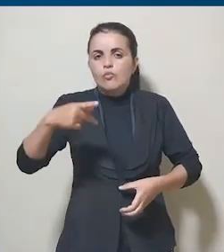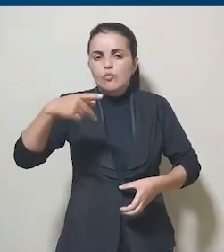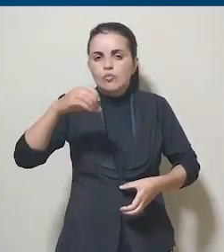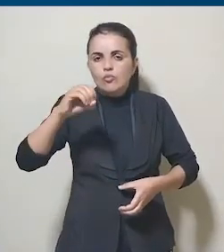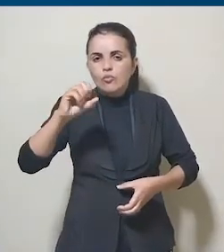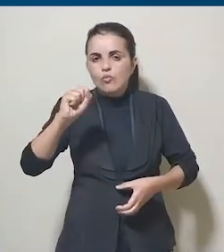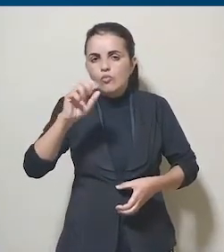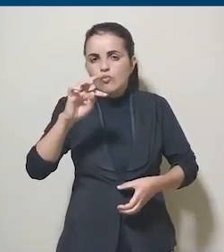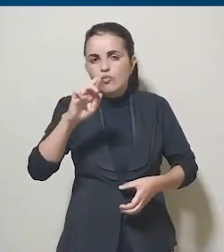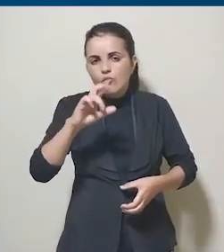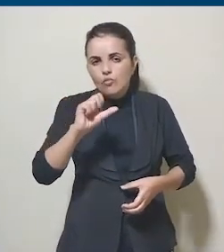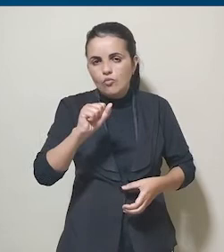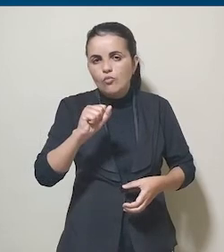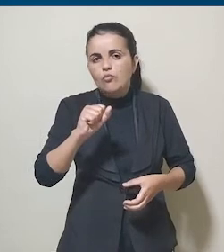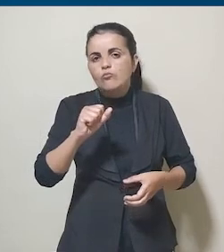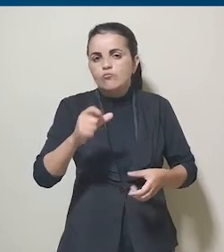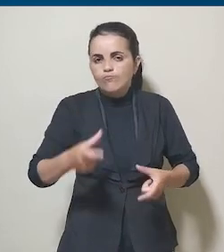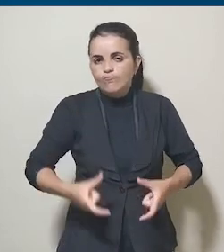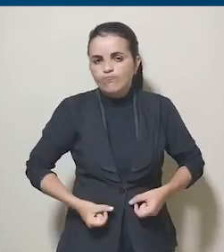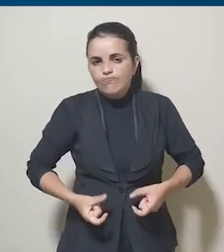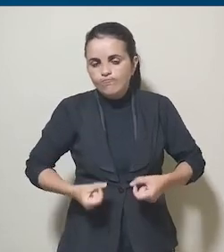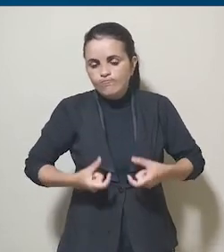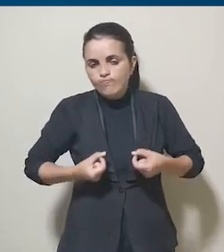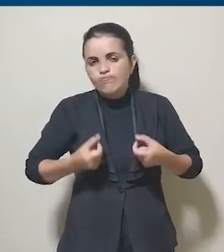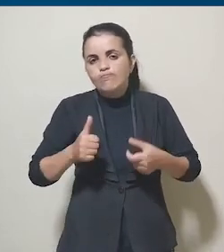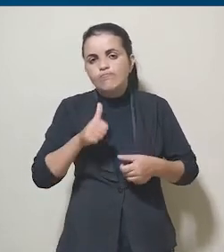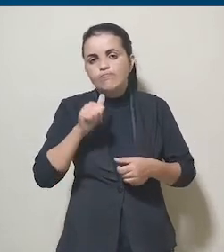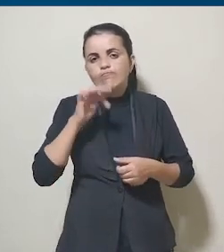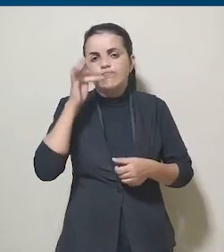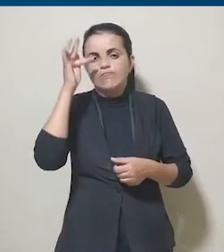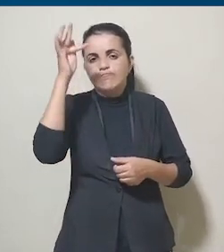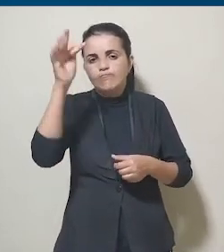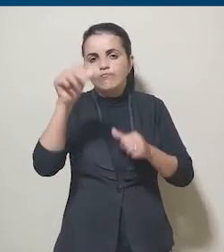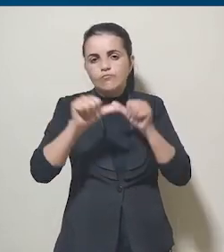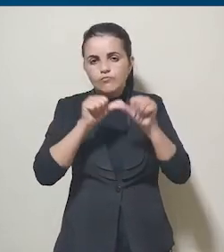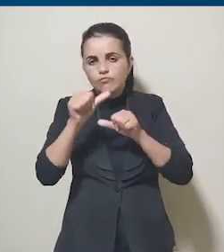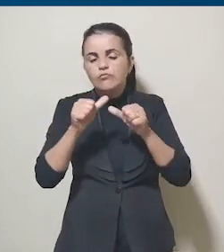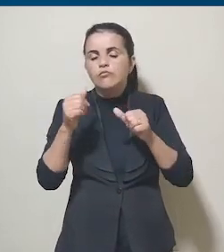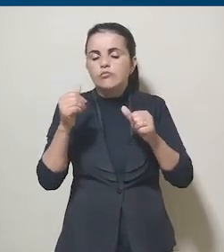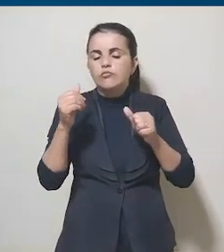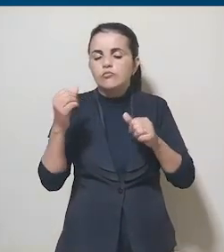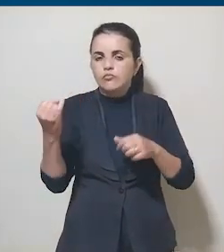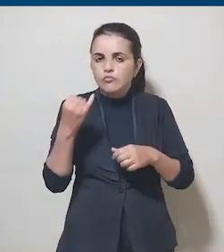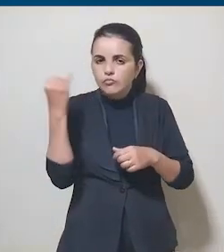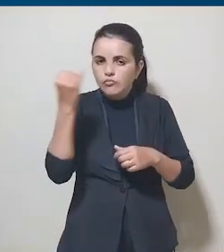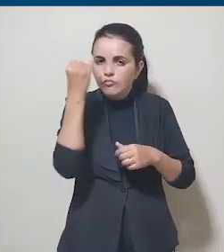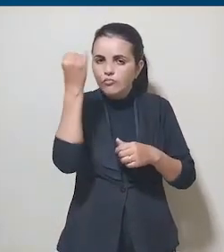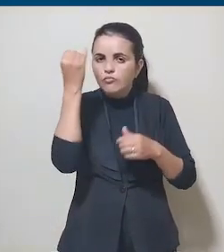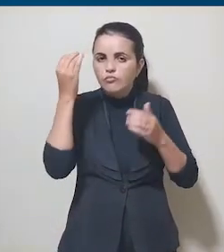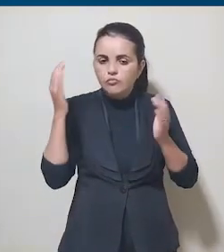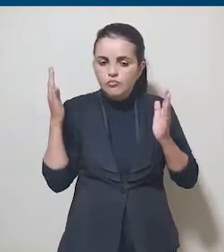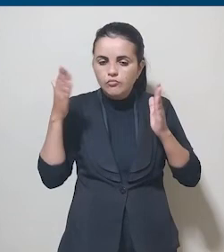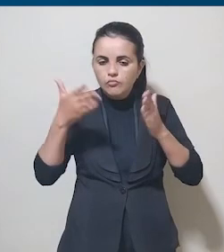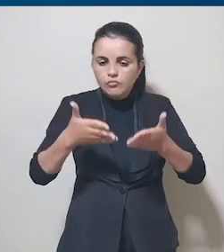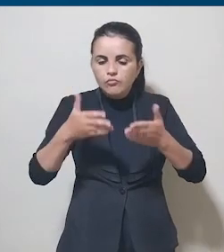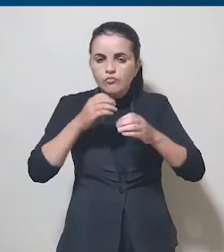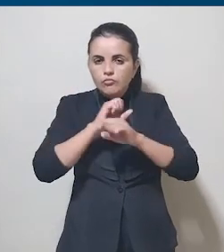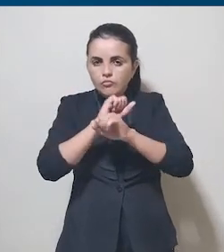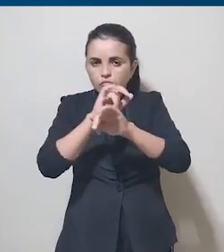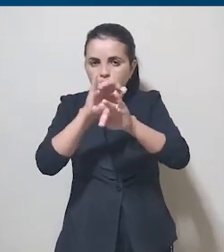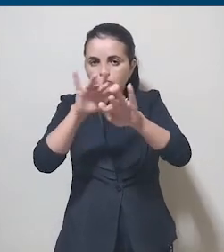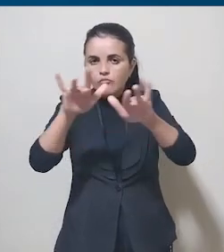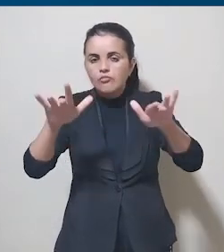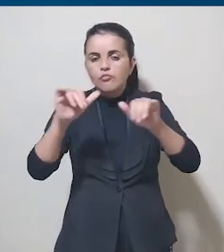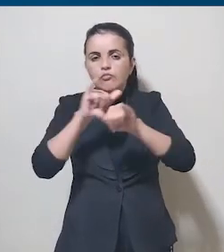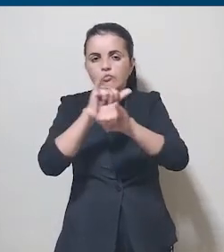pode acabar sendo o resultado de um câncer, certo? Então é bem interessante a gente focar e espalhar essa informação,